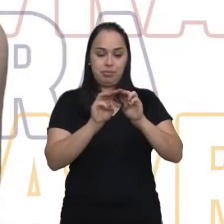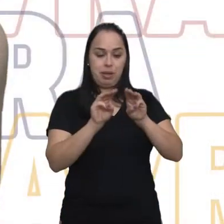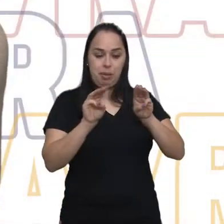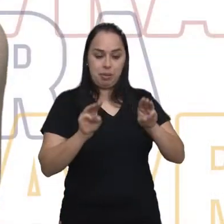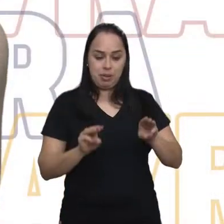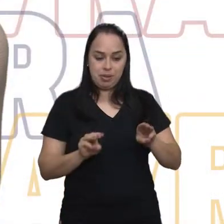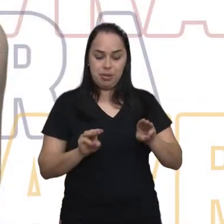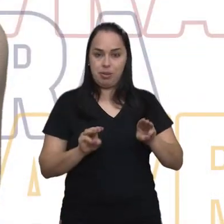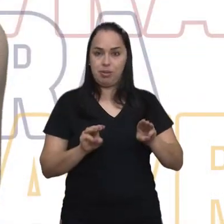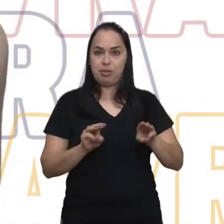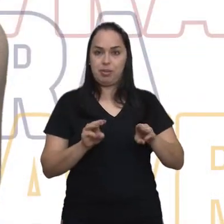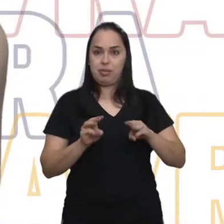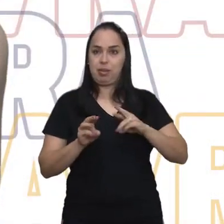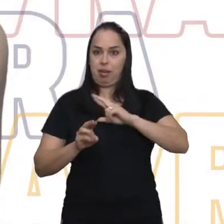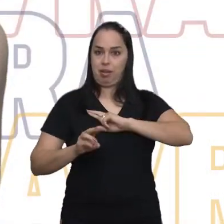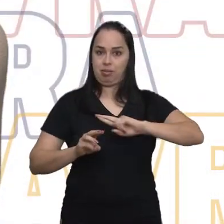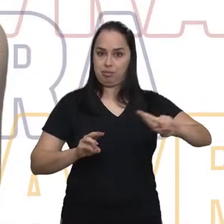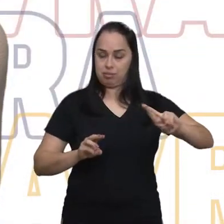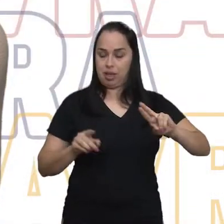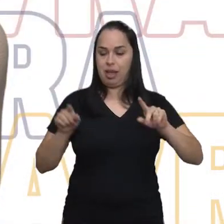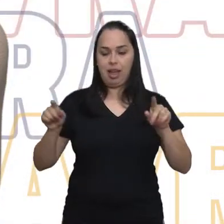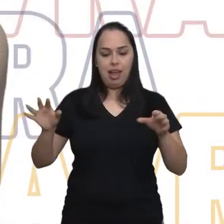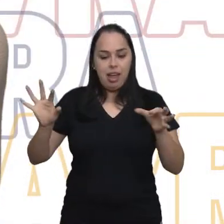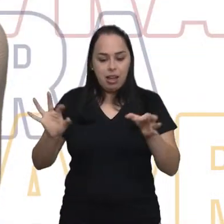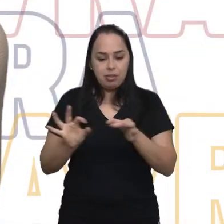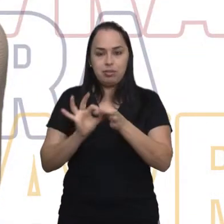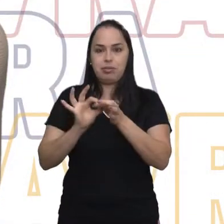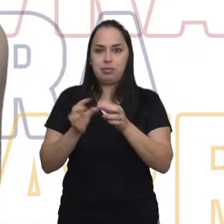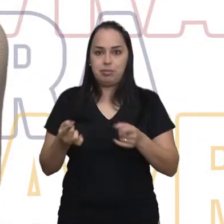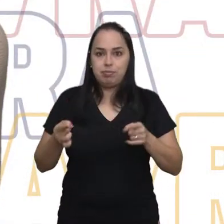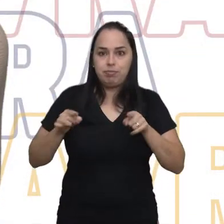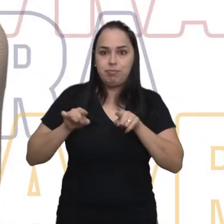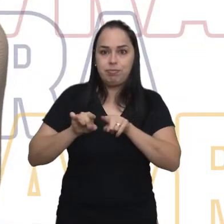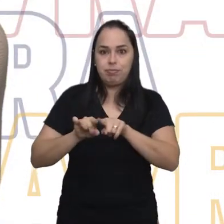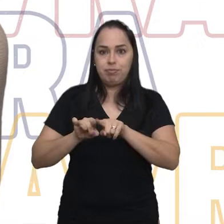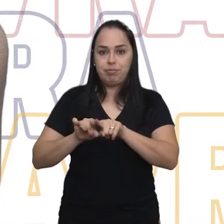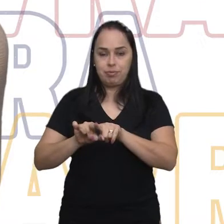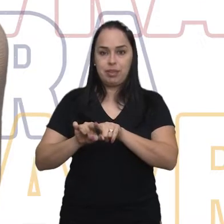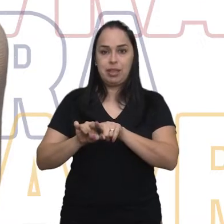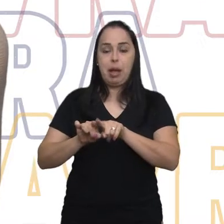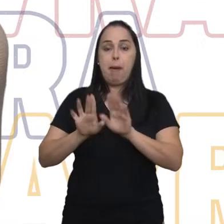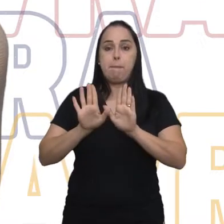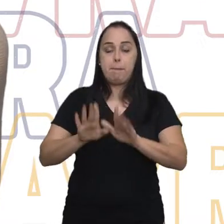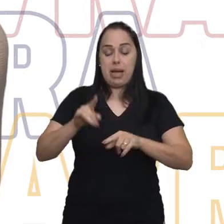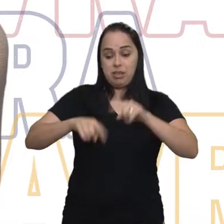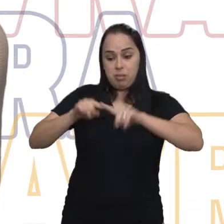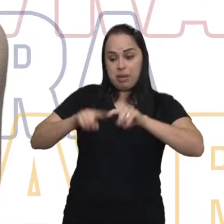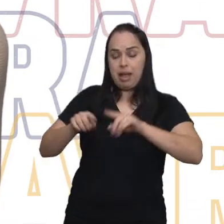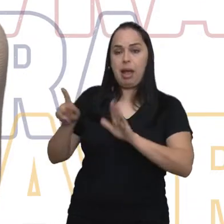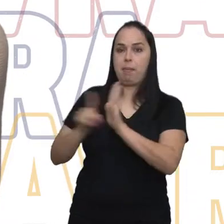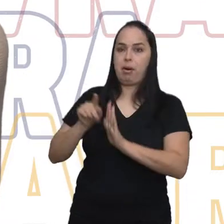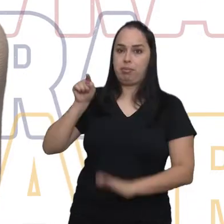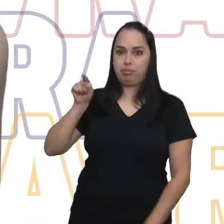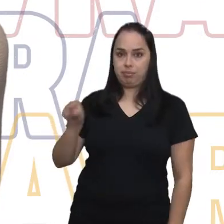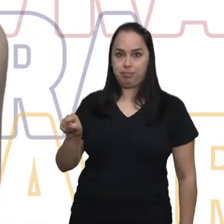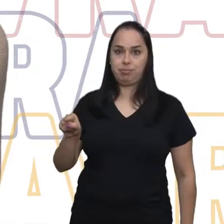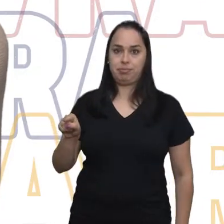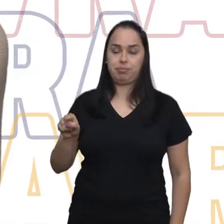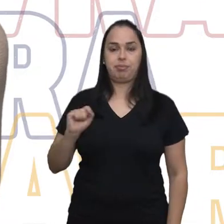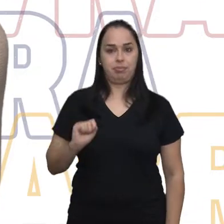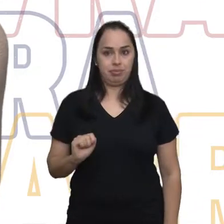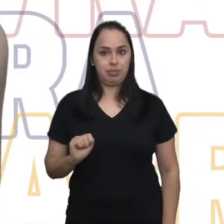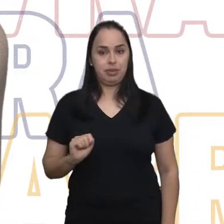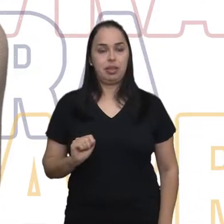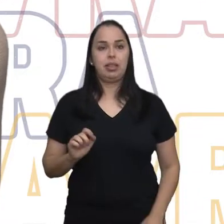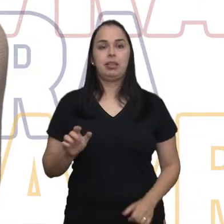Arte Sacra é um anexo do Museu Municipal. Todo o acervo é proveniente do Museu Municipal. né?